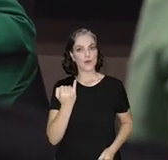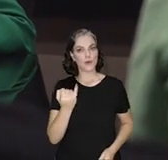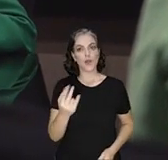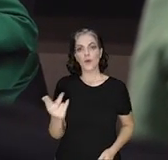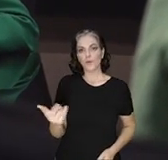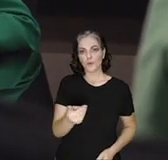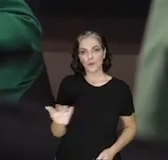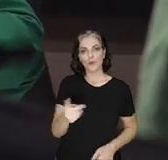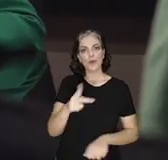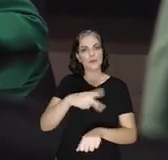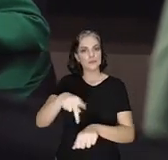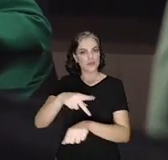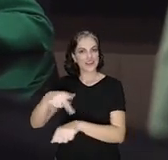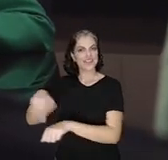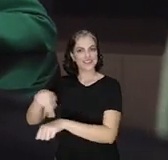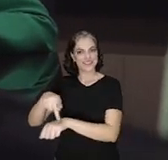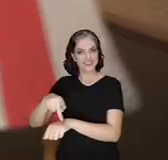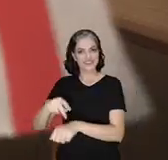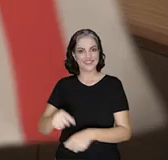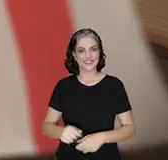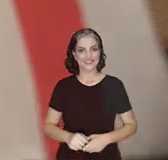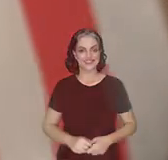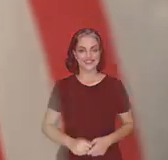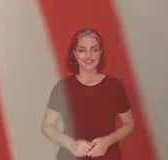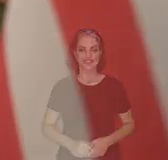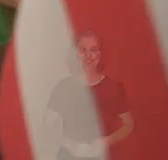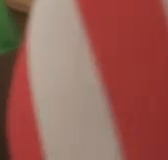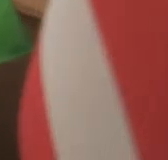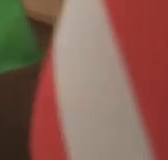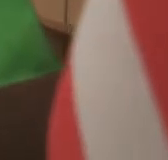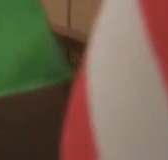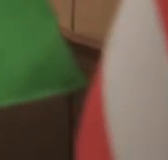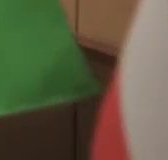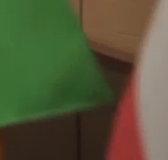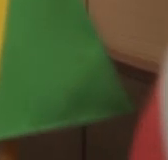os nossos dois países.